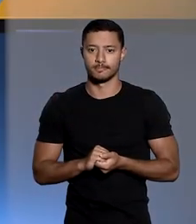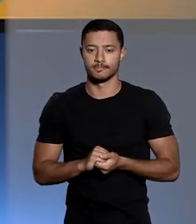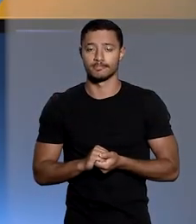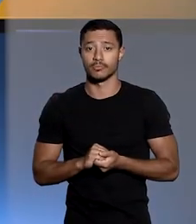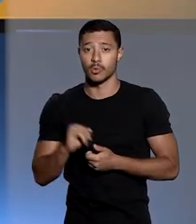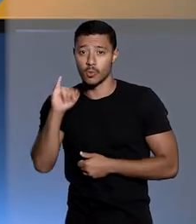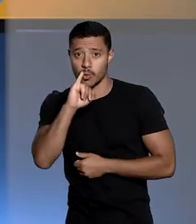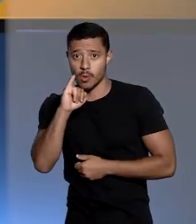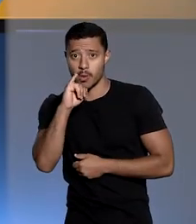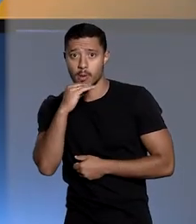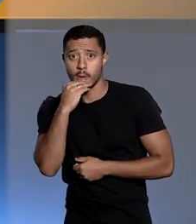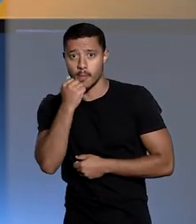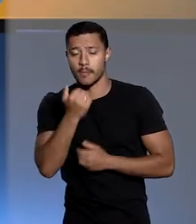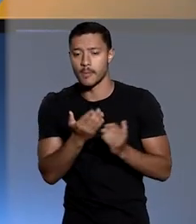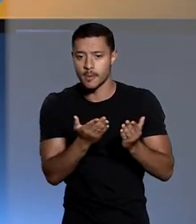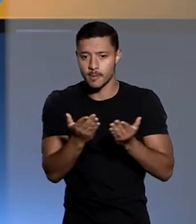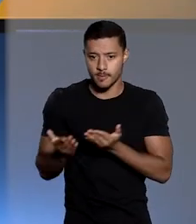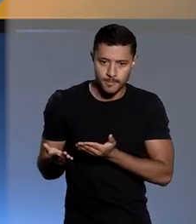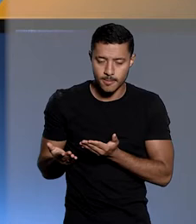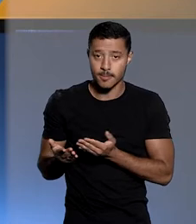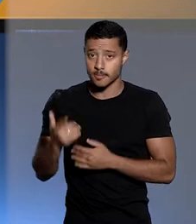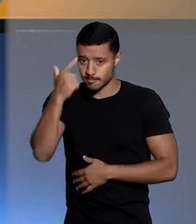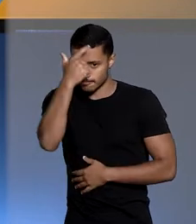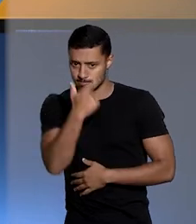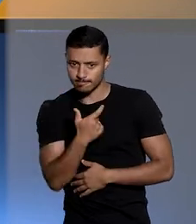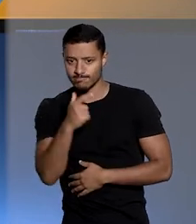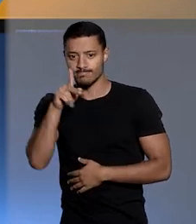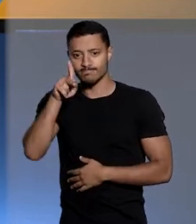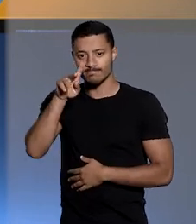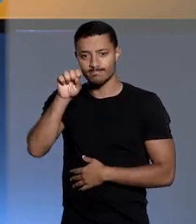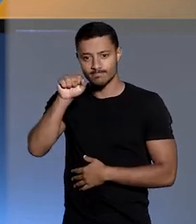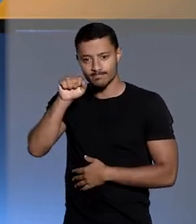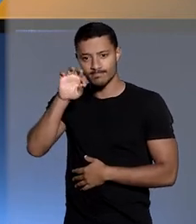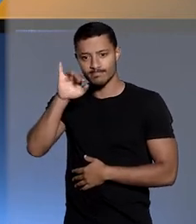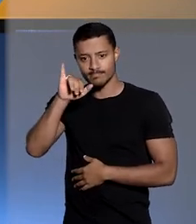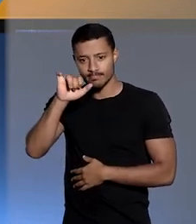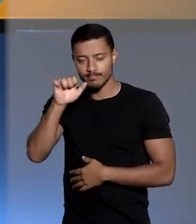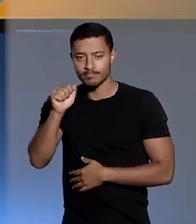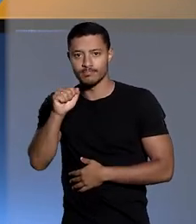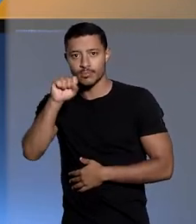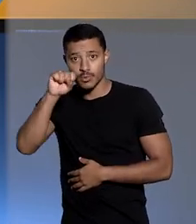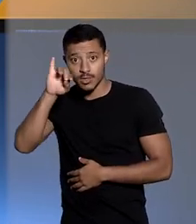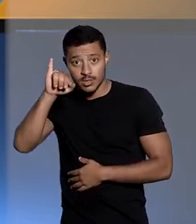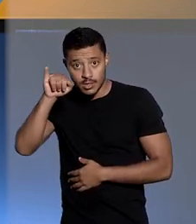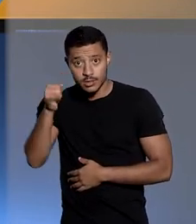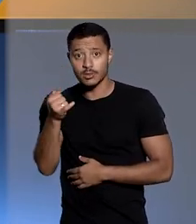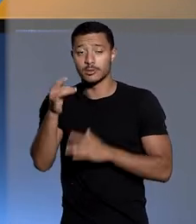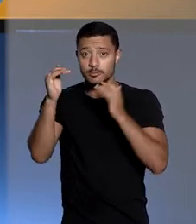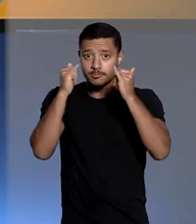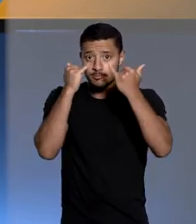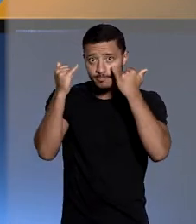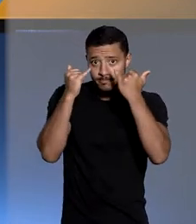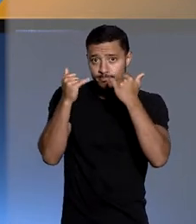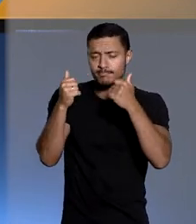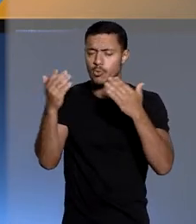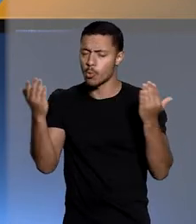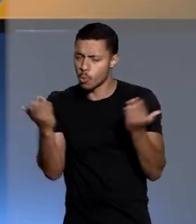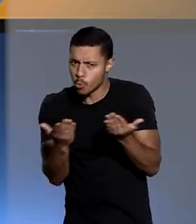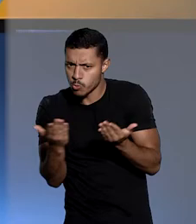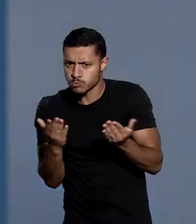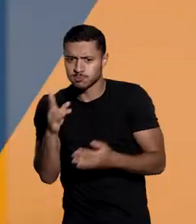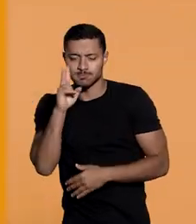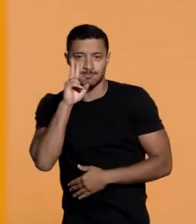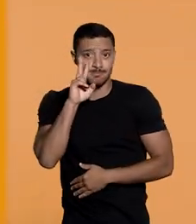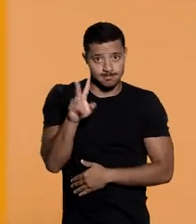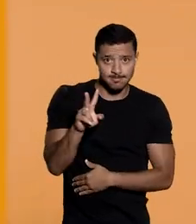Olá, seja muito bem-vindo. Eu sou Kátia Gomes e o STJ Notícias está no ar. No programa de hoje